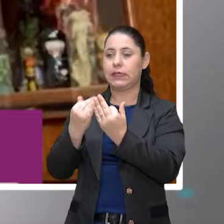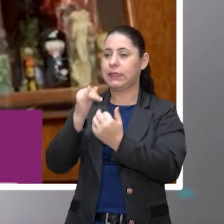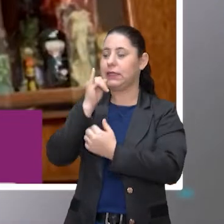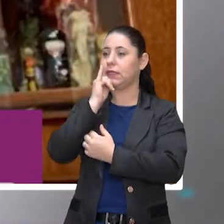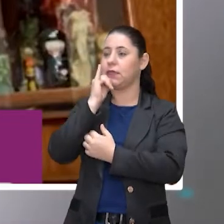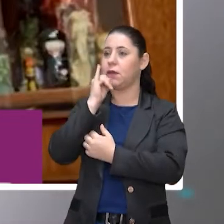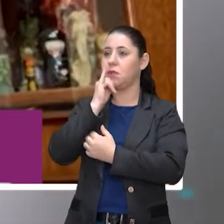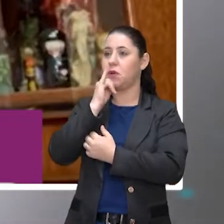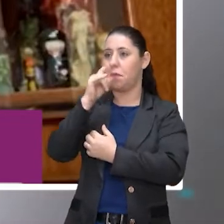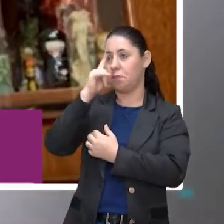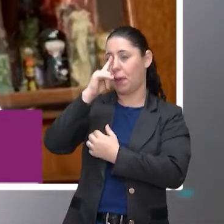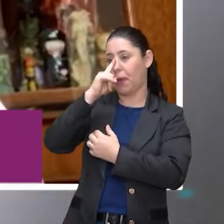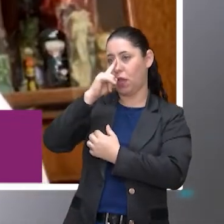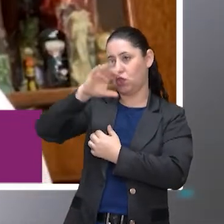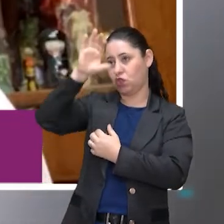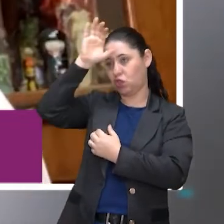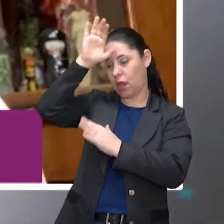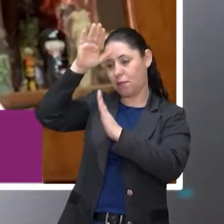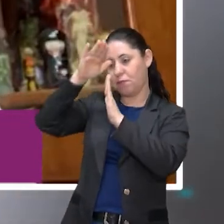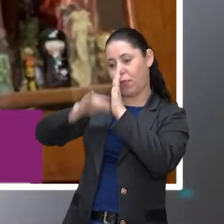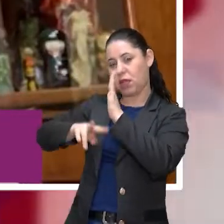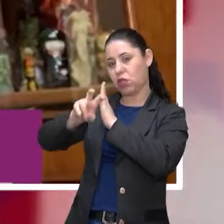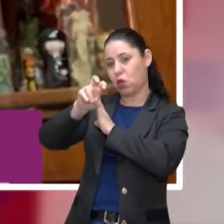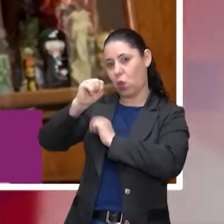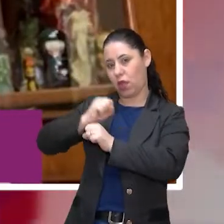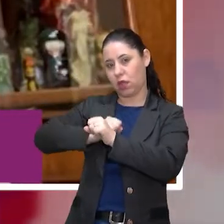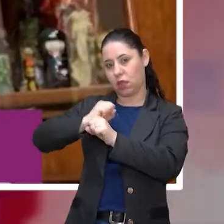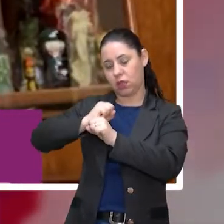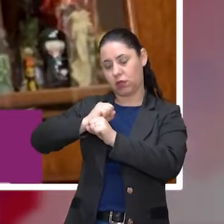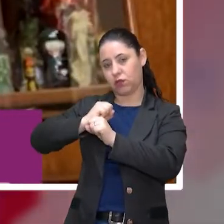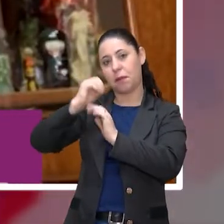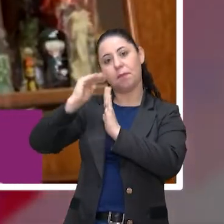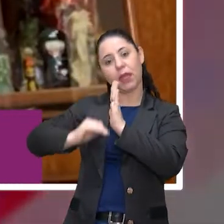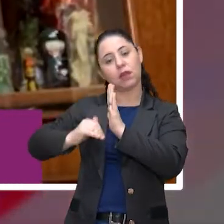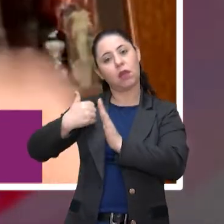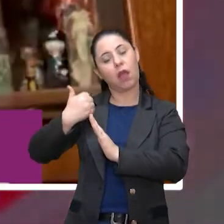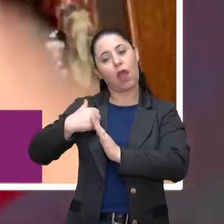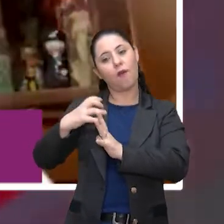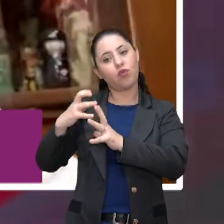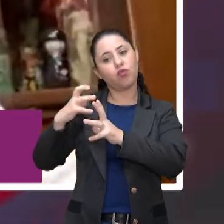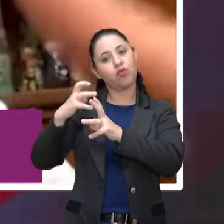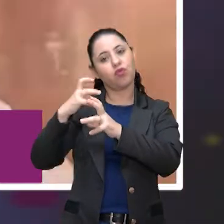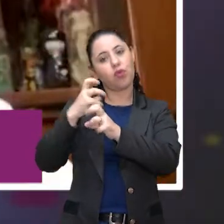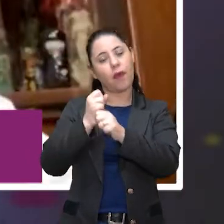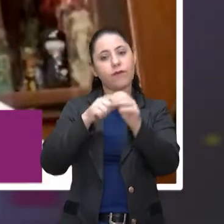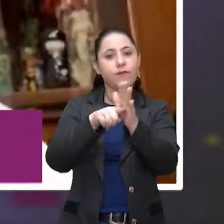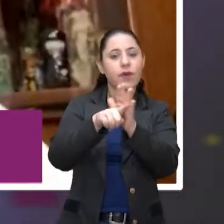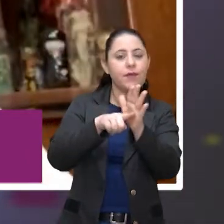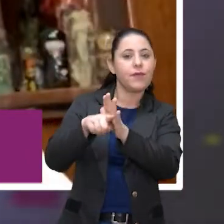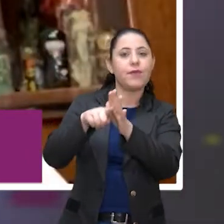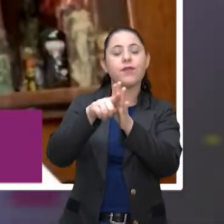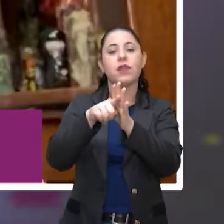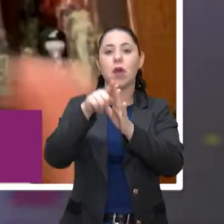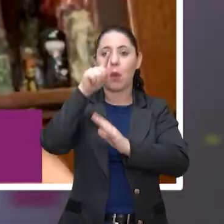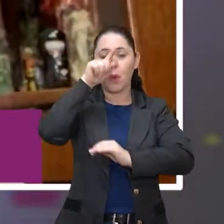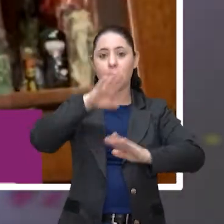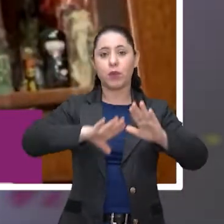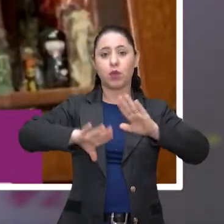primeiro grau e abaixo de 50 anos. Esse é o risco maior. Aí vão se somando os riscos